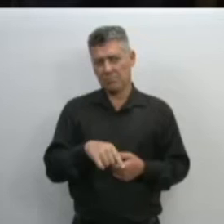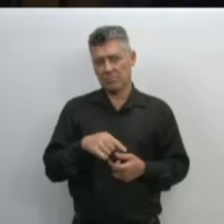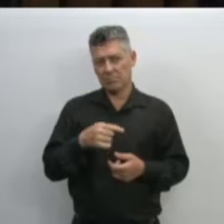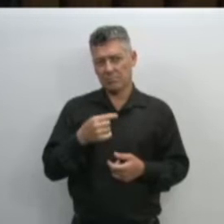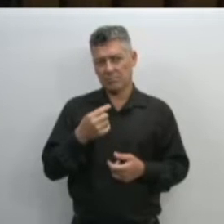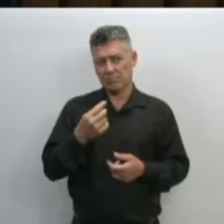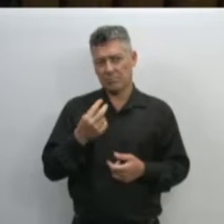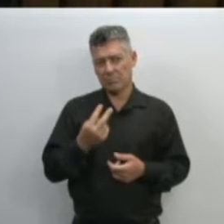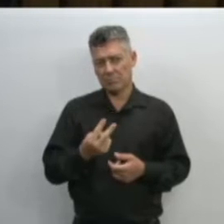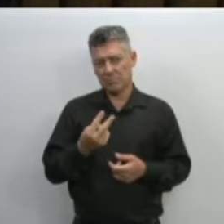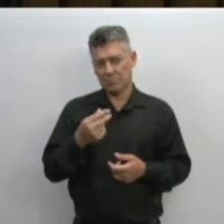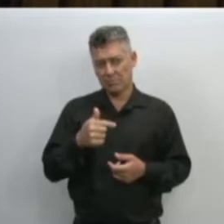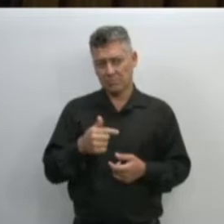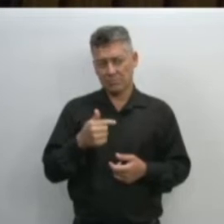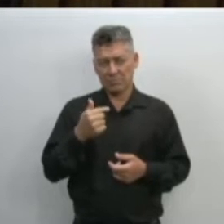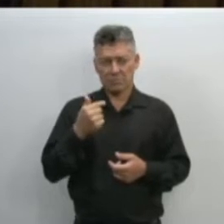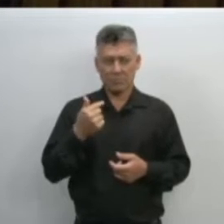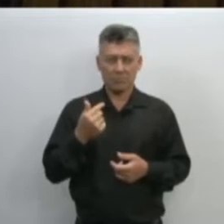4.273,